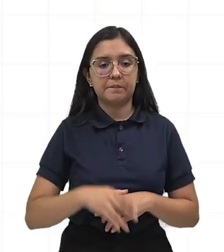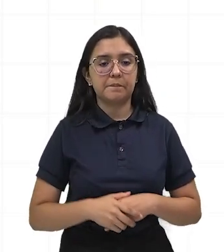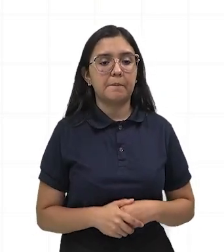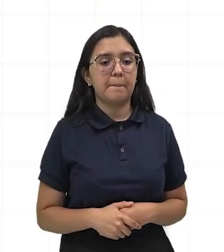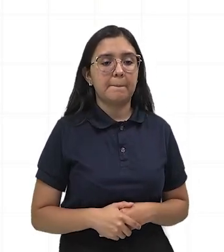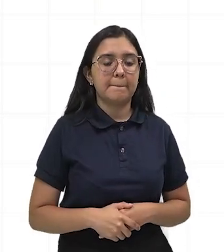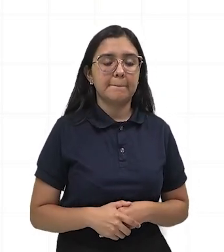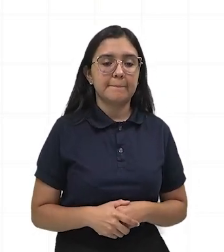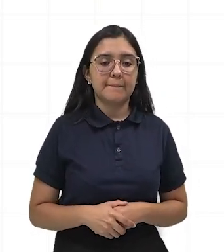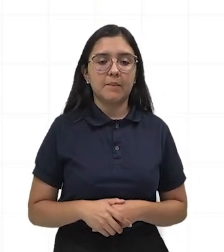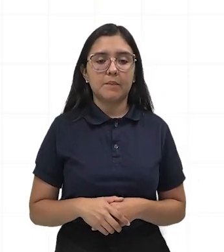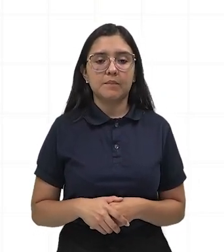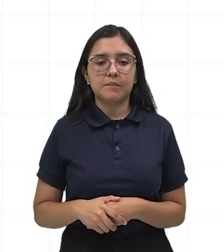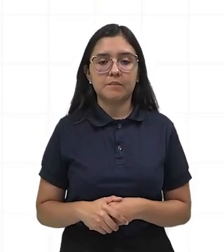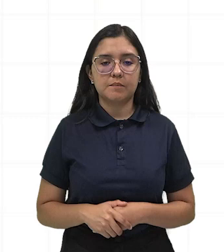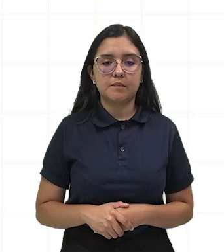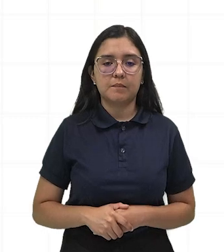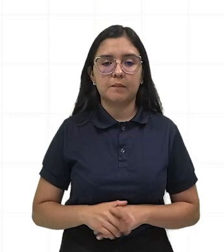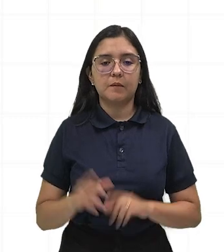a ser